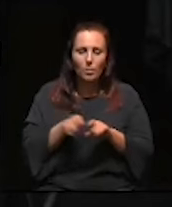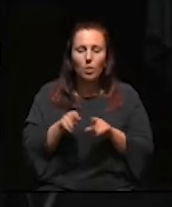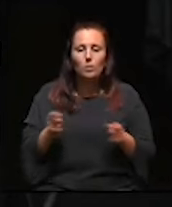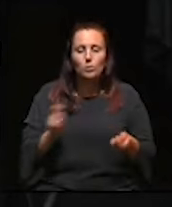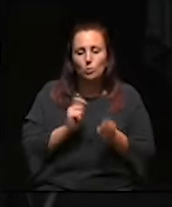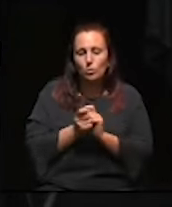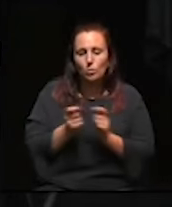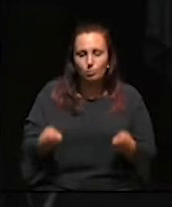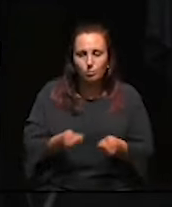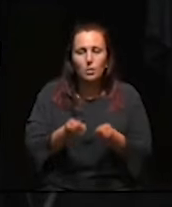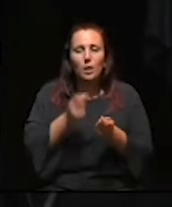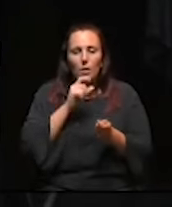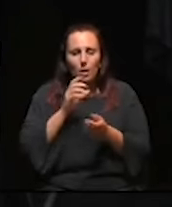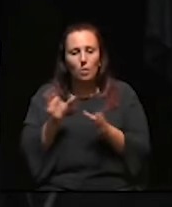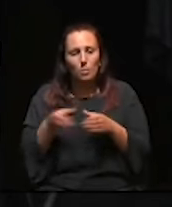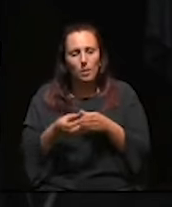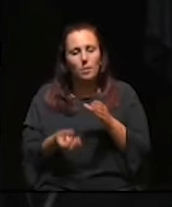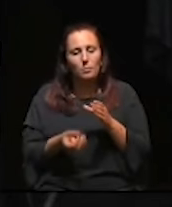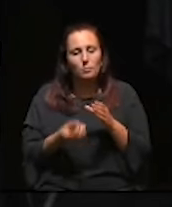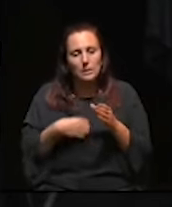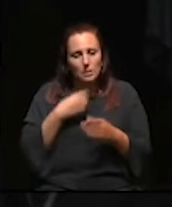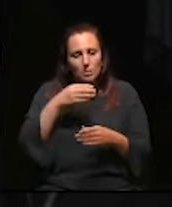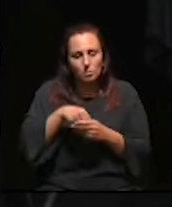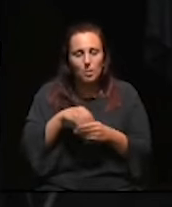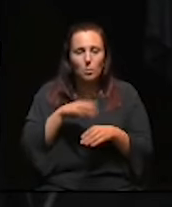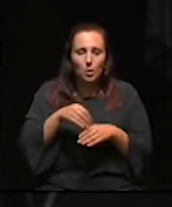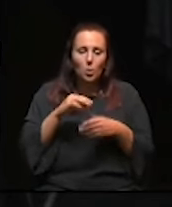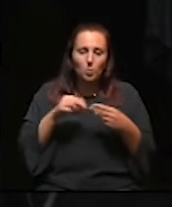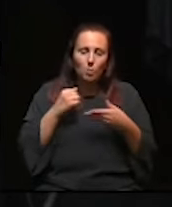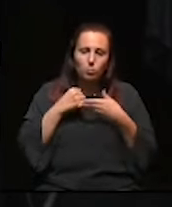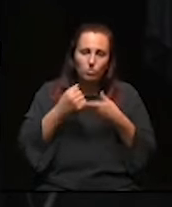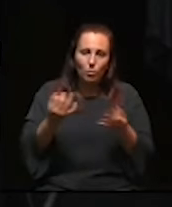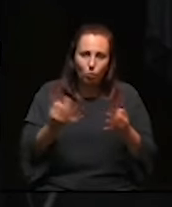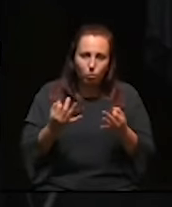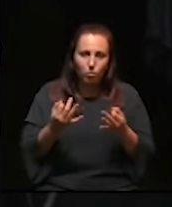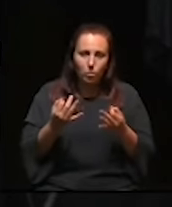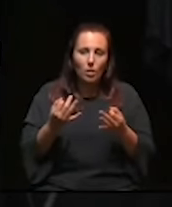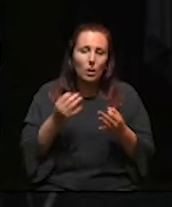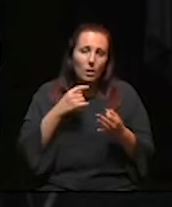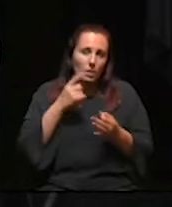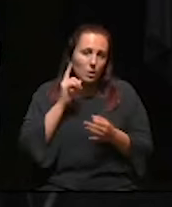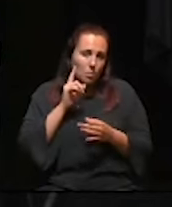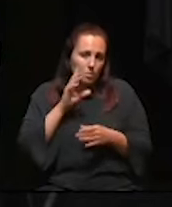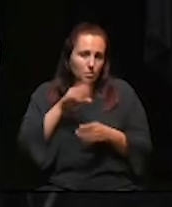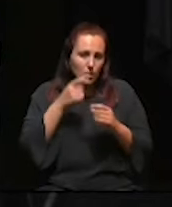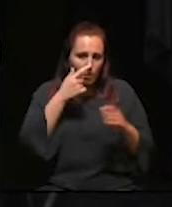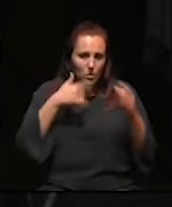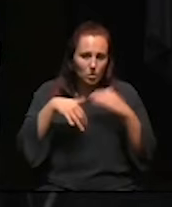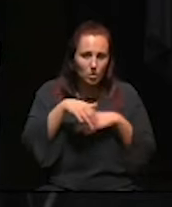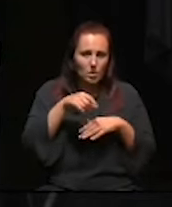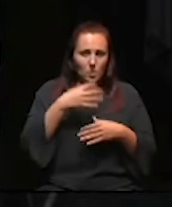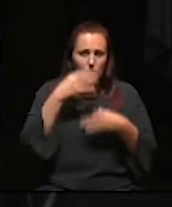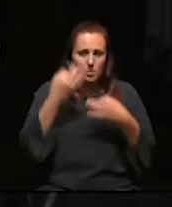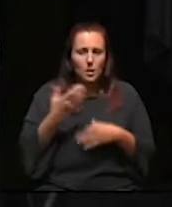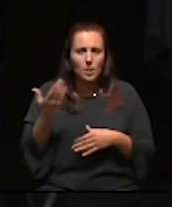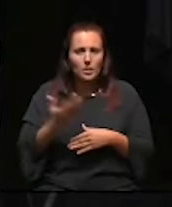e na construção da pertença e comunidade e por isso devem receber o apoio municipal correspondente à sua relevância na nossa sociedade e na garantia